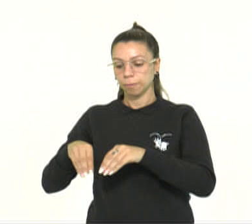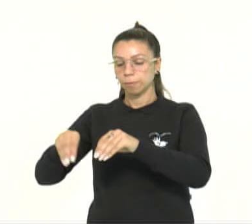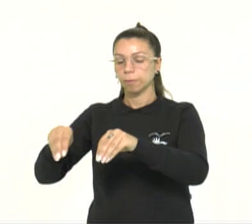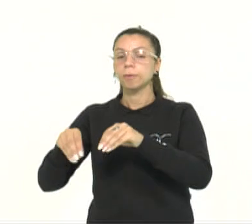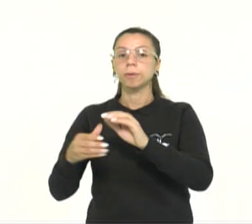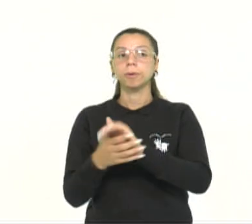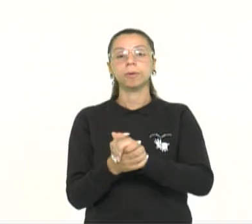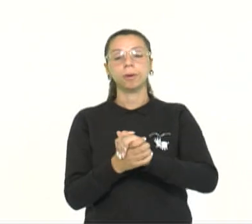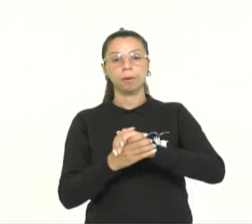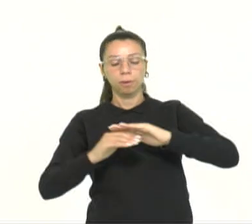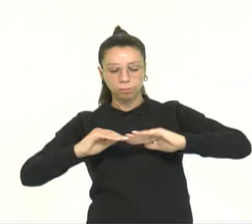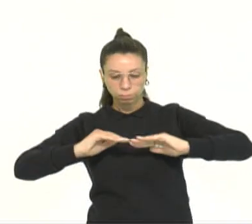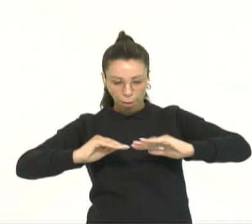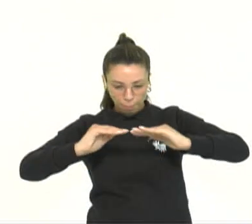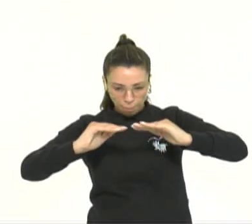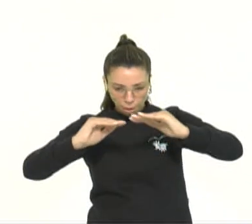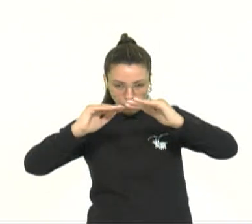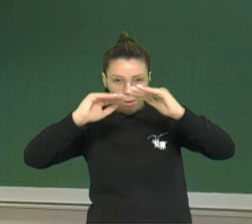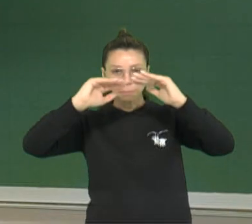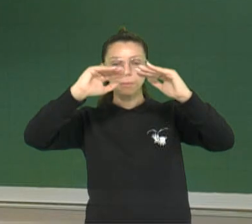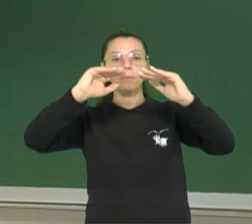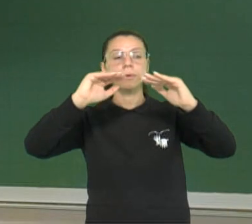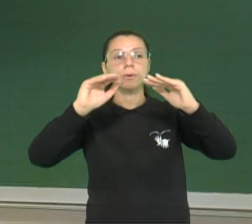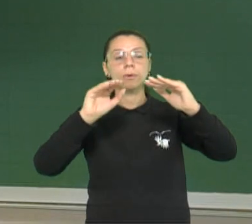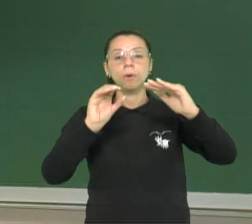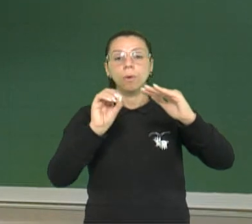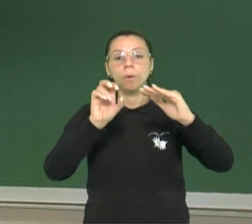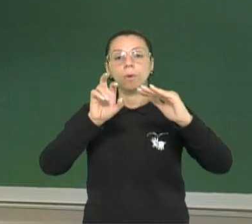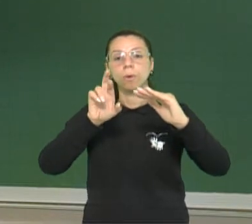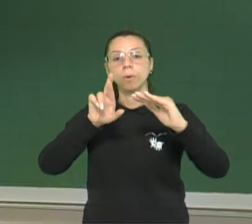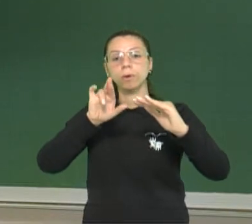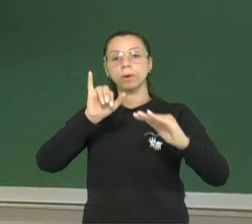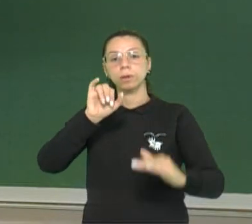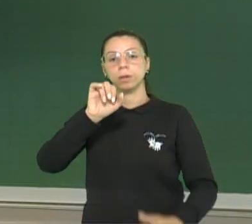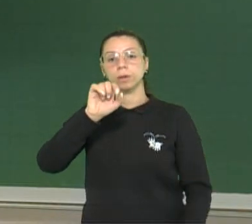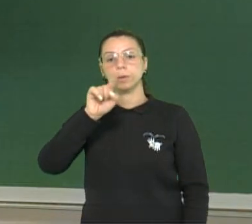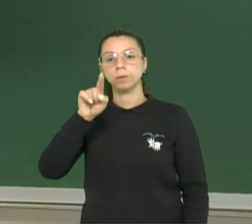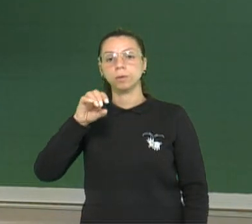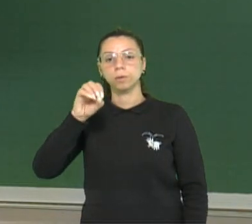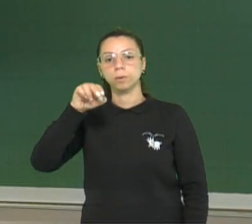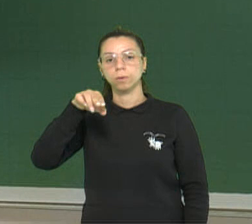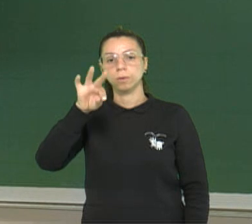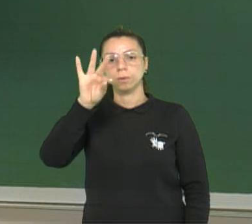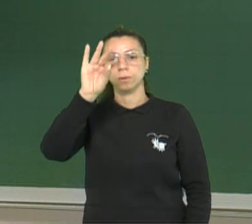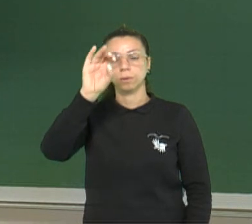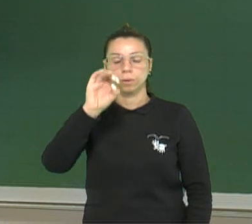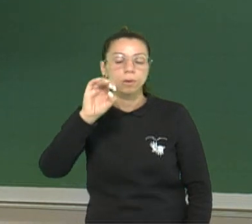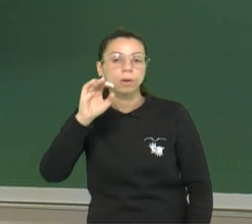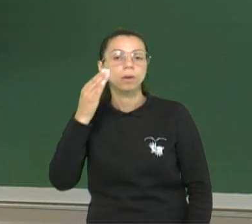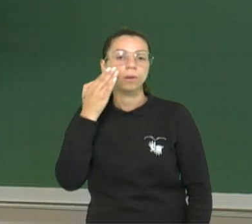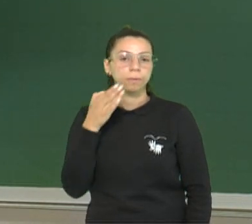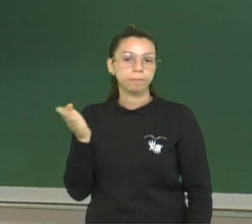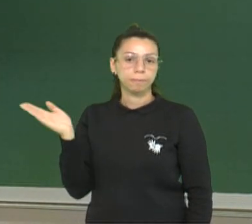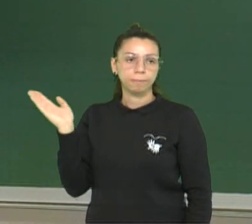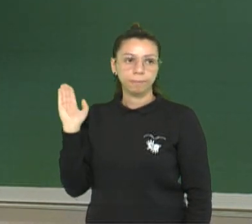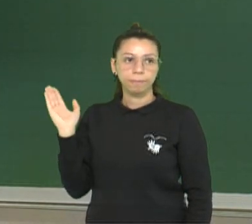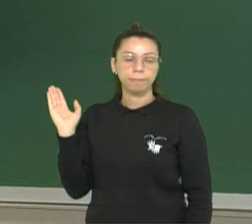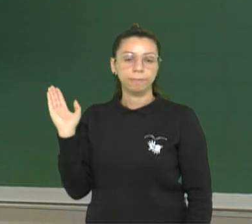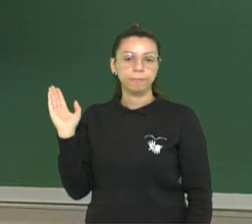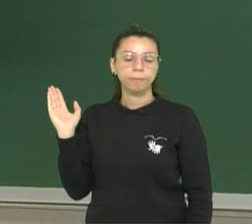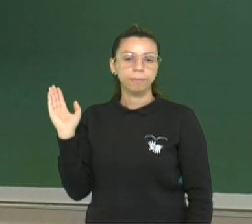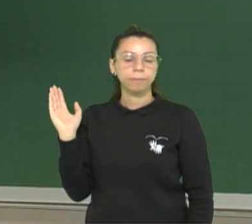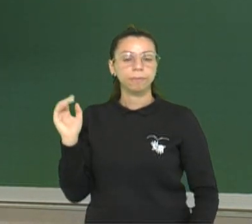em camadas, que na verdade são chamados de horizontes. E essa imagem que traz aqui para você mostra justamente para você